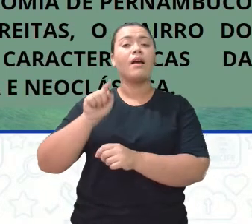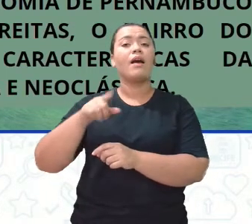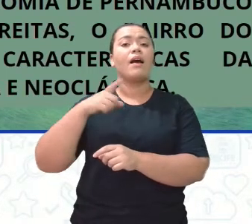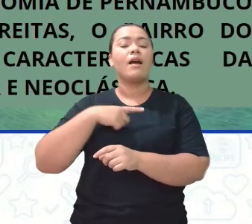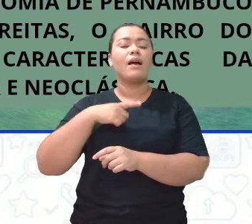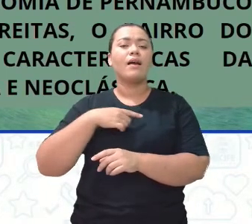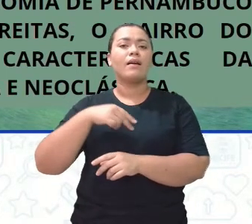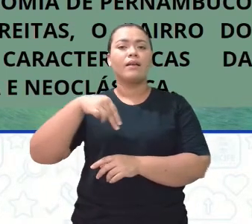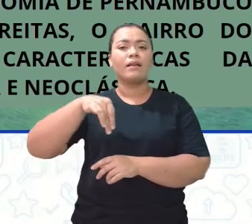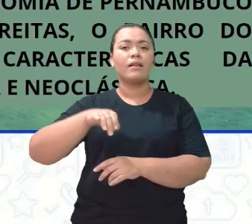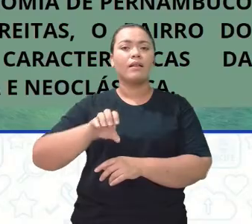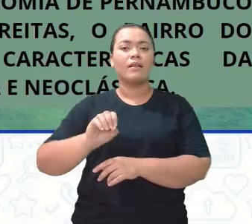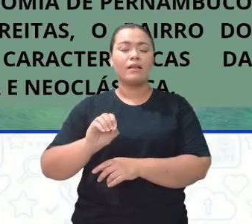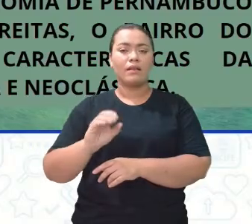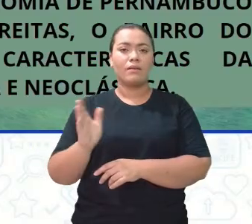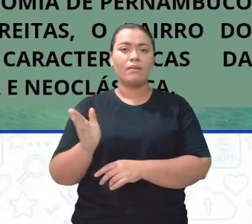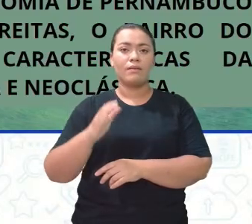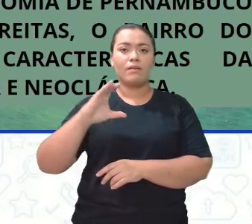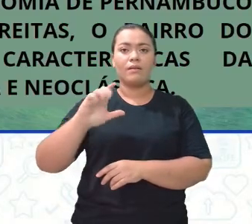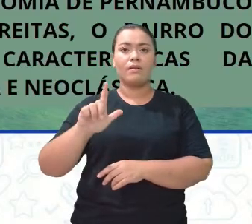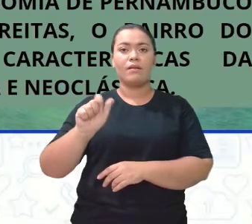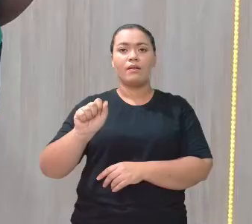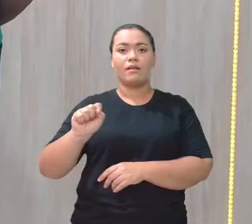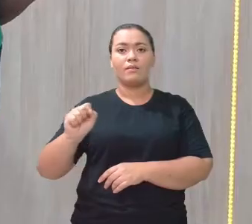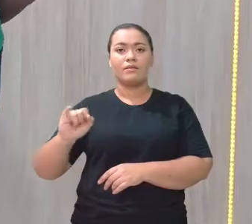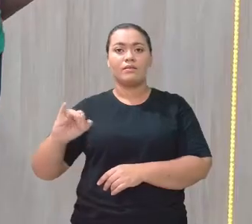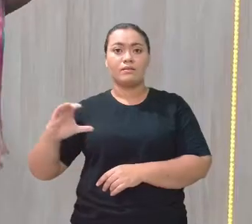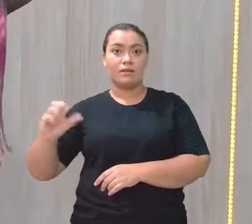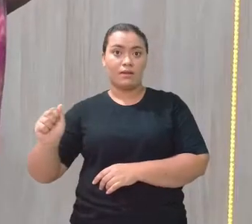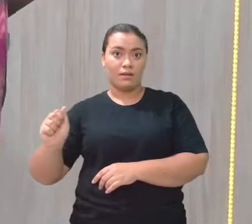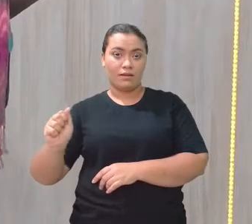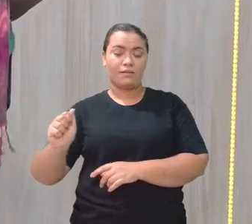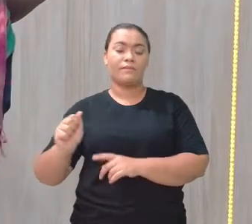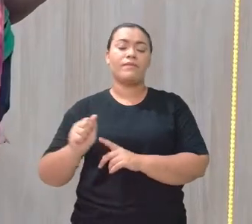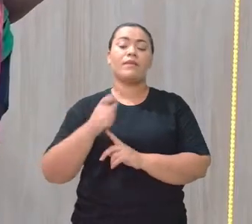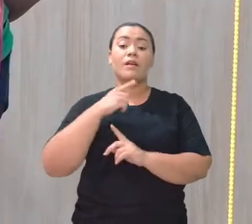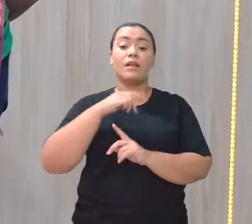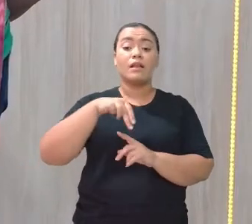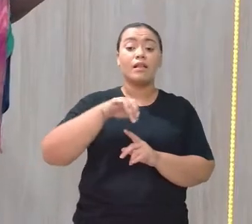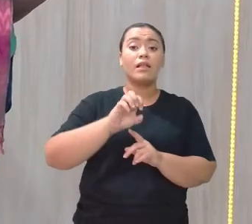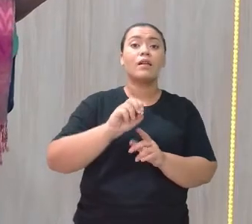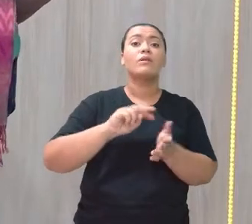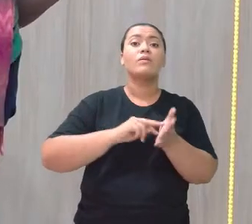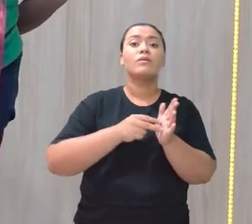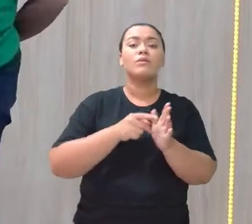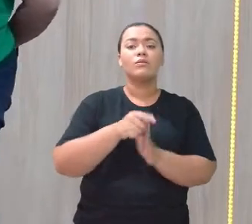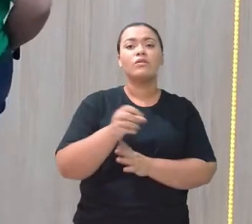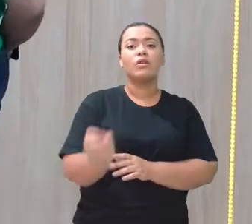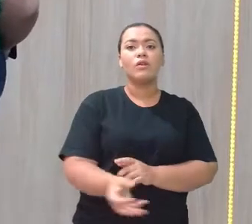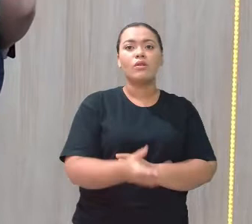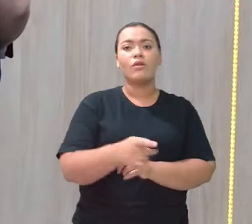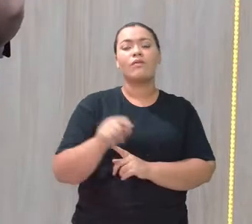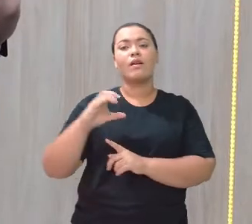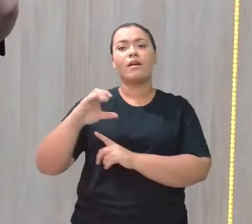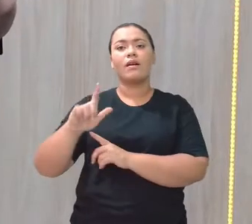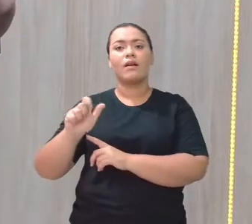neoclássica, que remete ao clássico renovado. Neo, renovação do clássico,